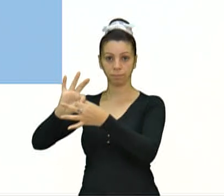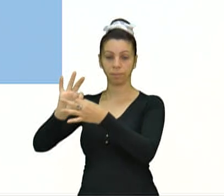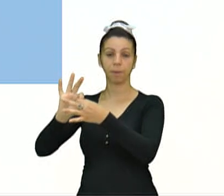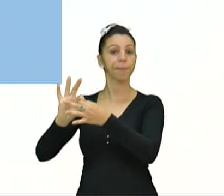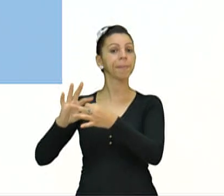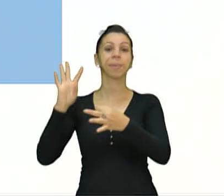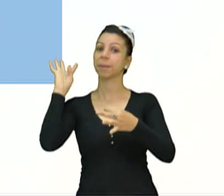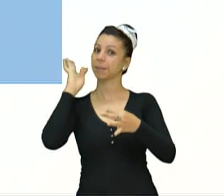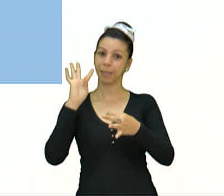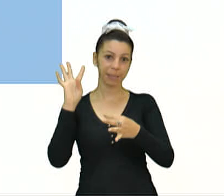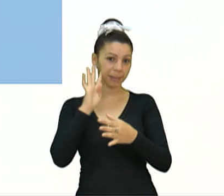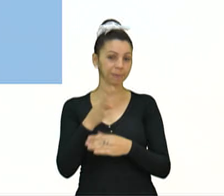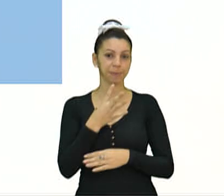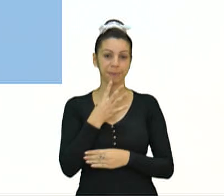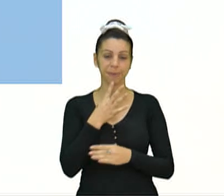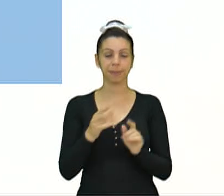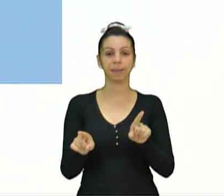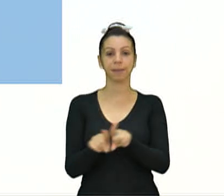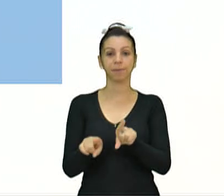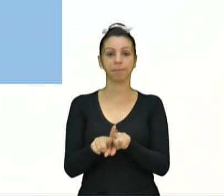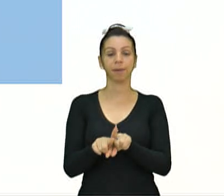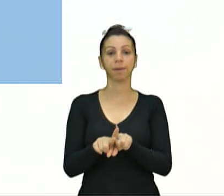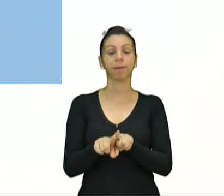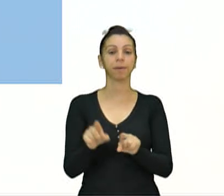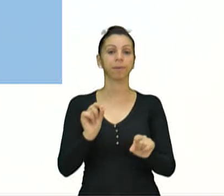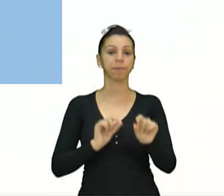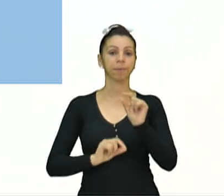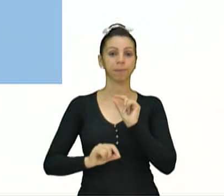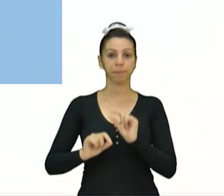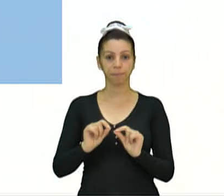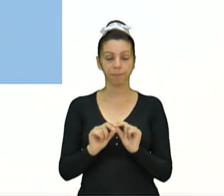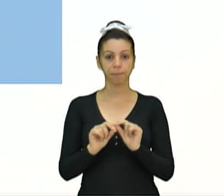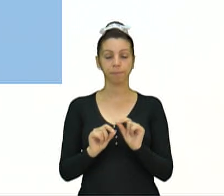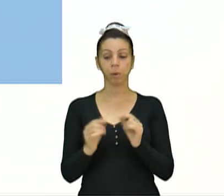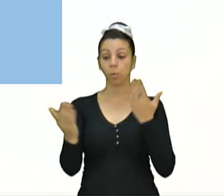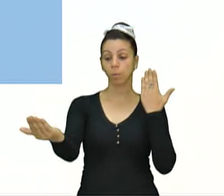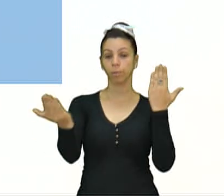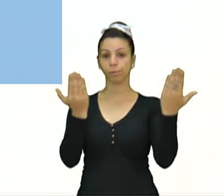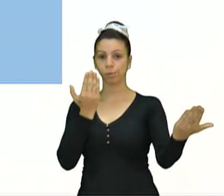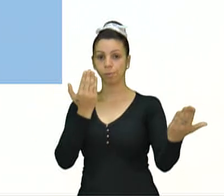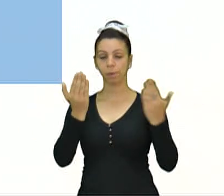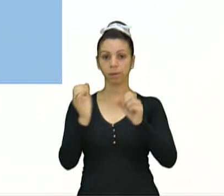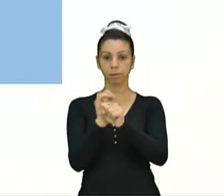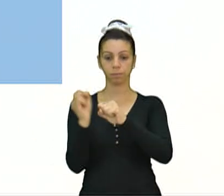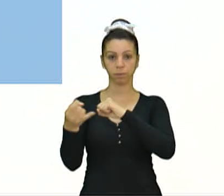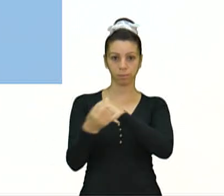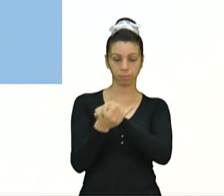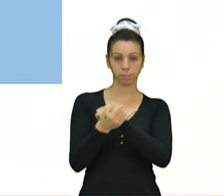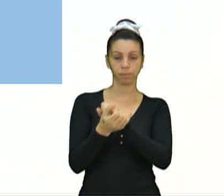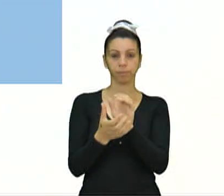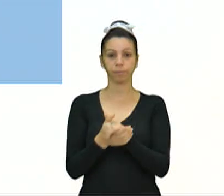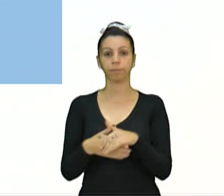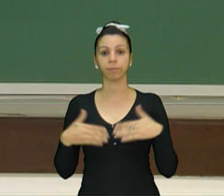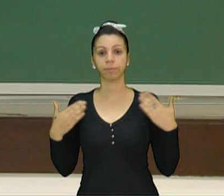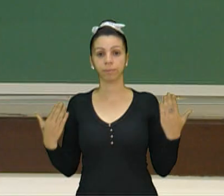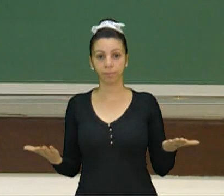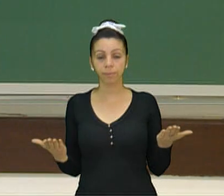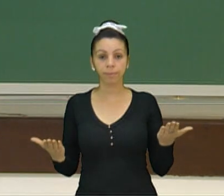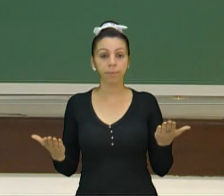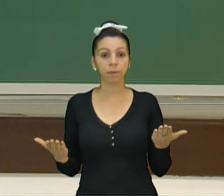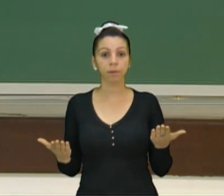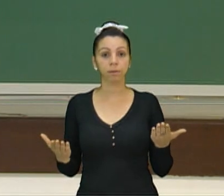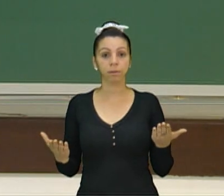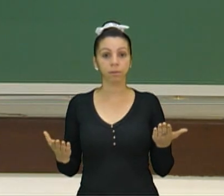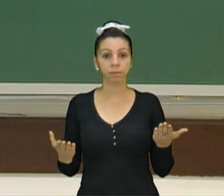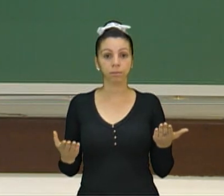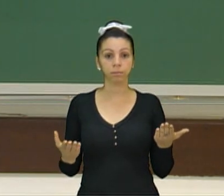legal de conhecer, e a gente falou um pouco sobre o comparativo dos adjetivos. Então, pessoal, não